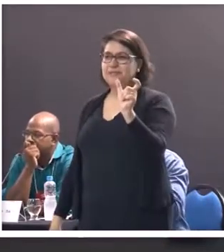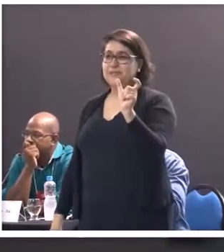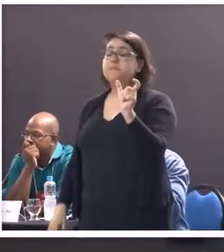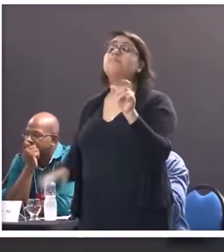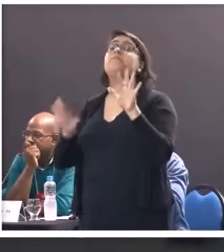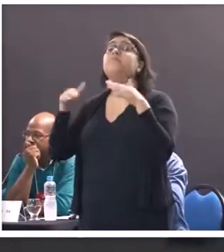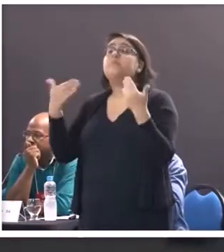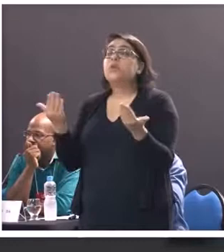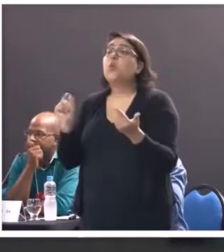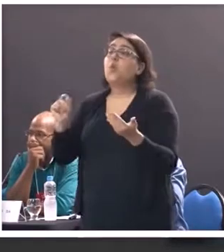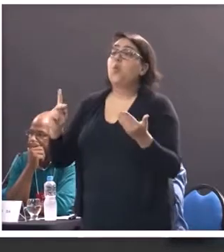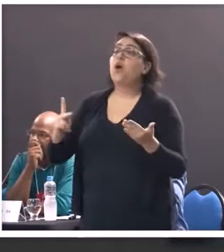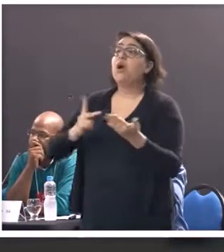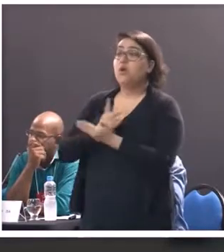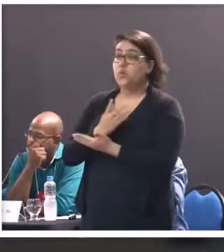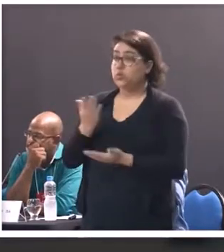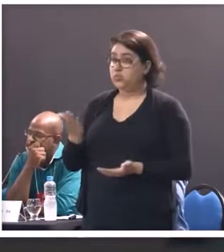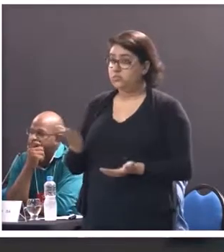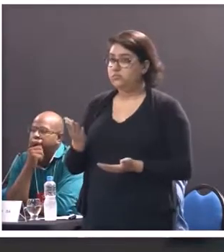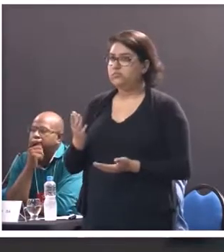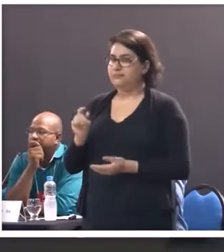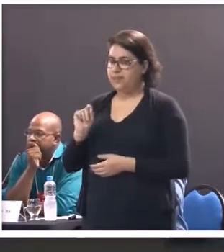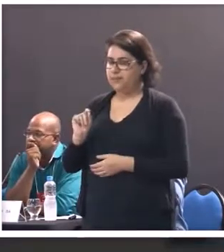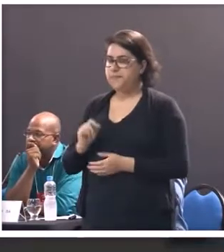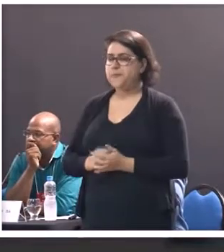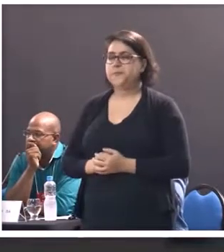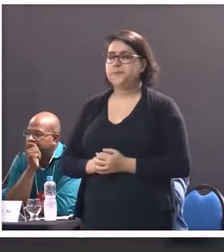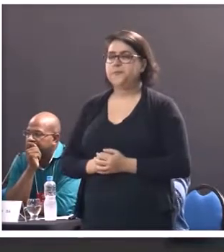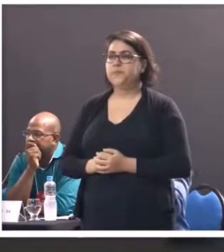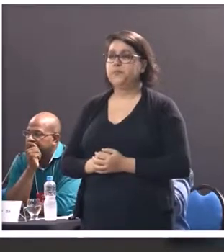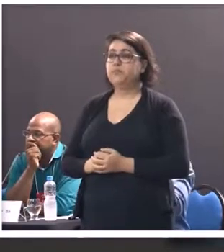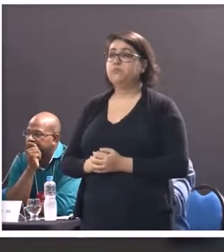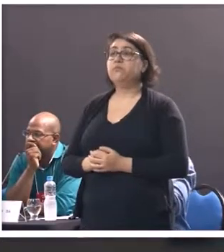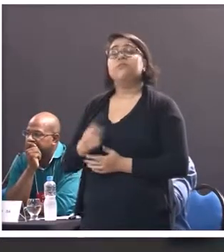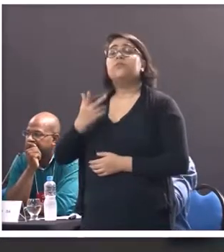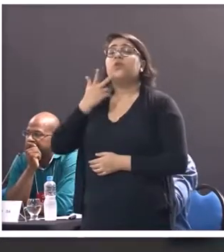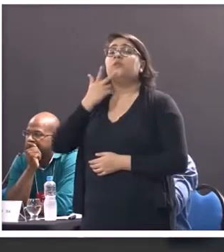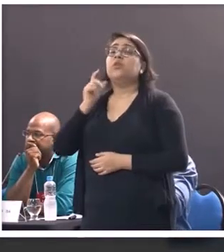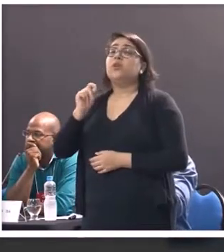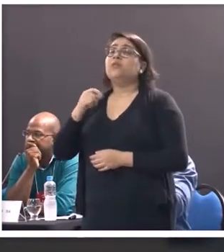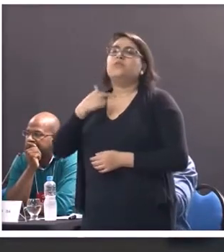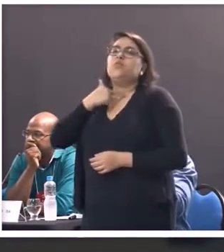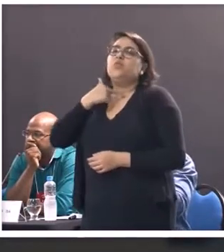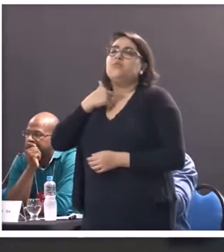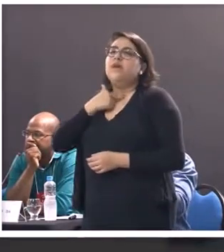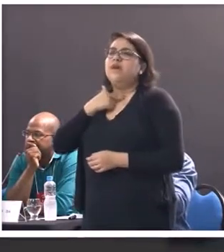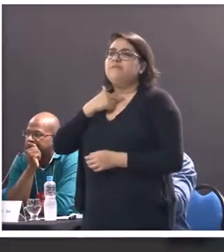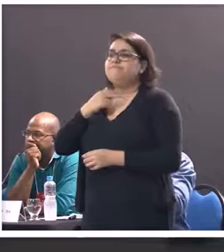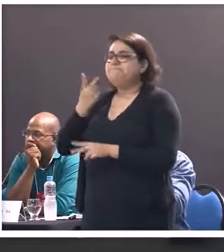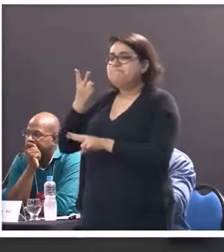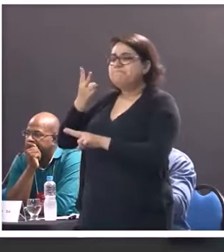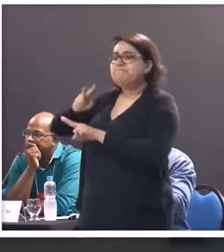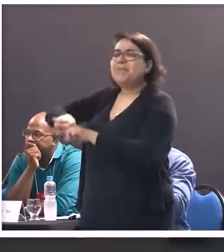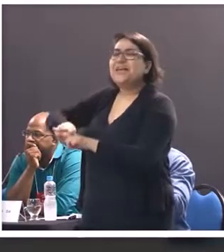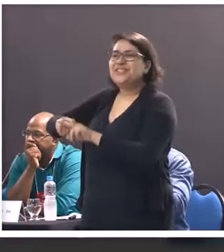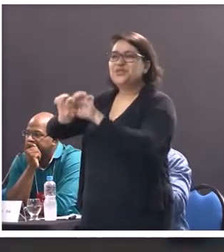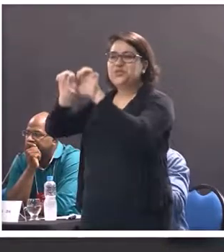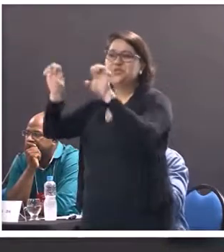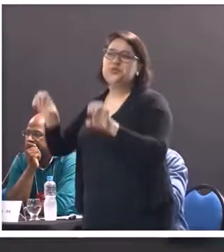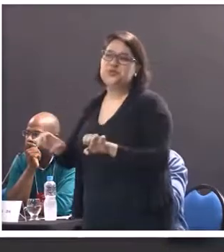E o que vai acontecer é o seguinte: quando eu falo que a gente não pode se prender muito à